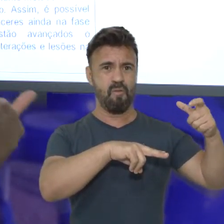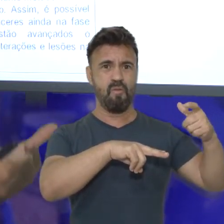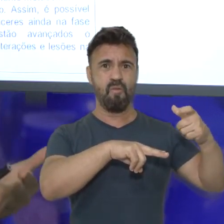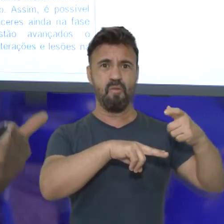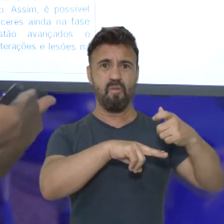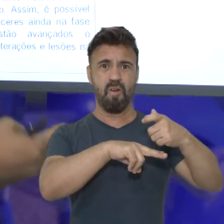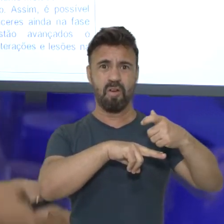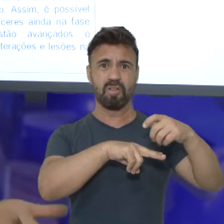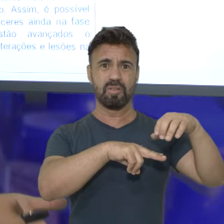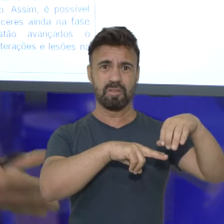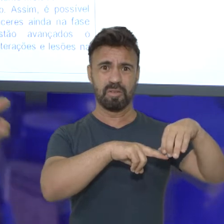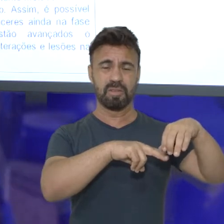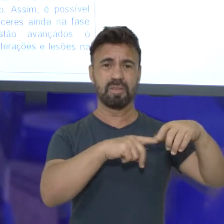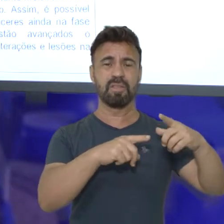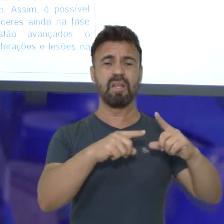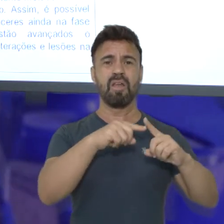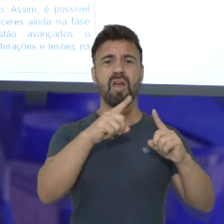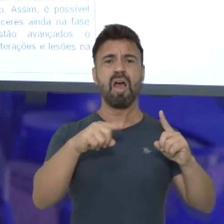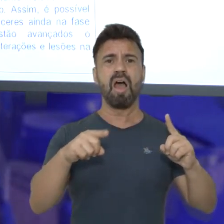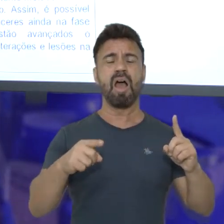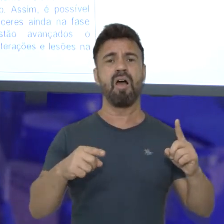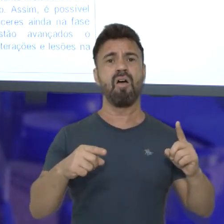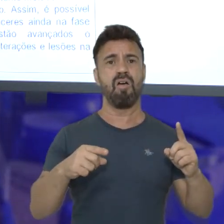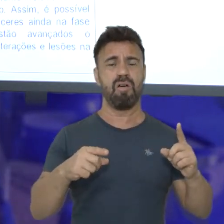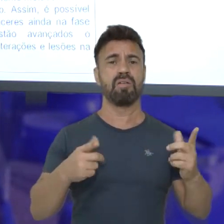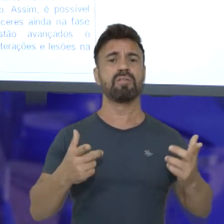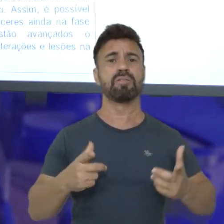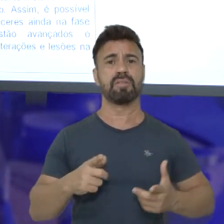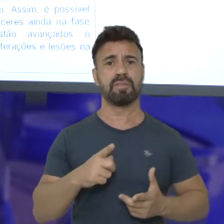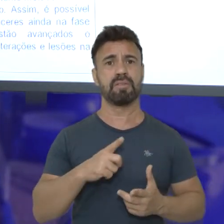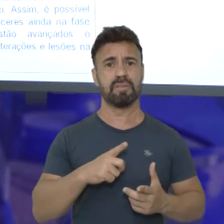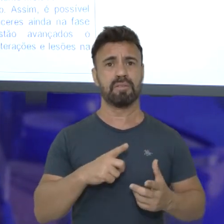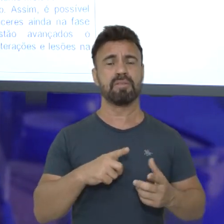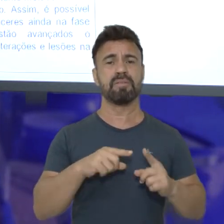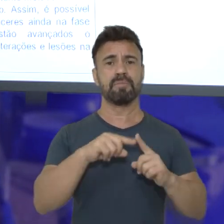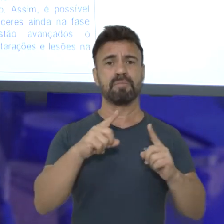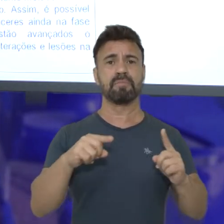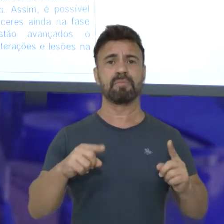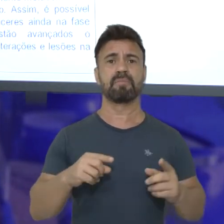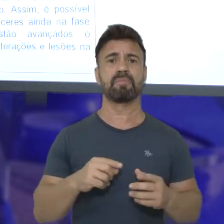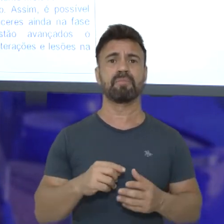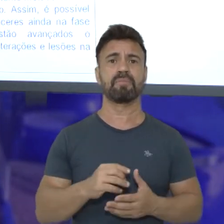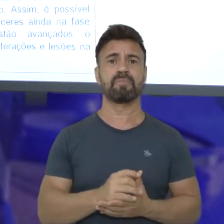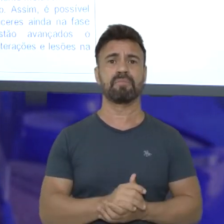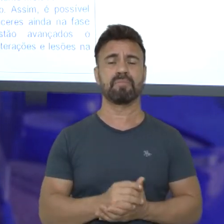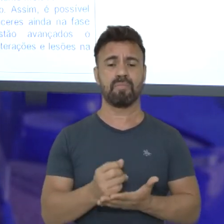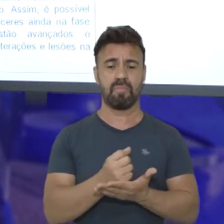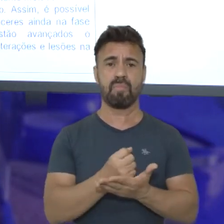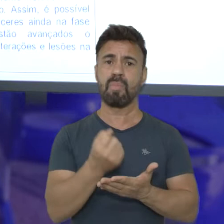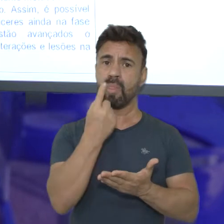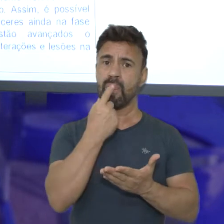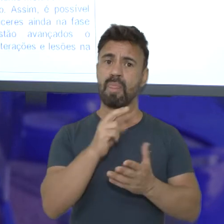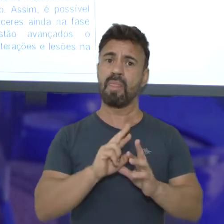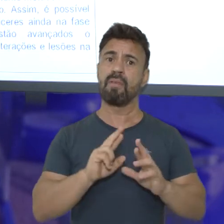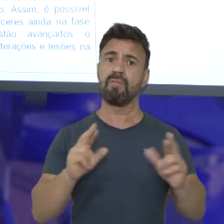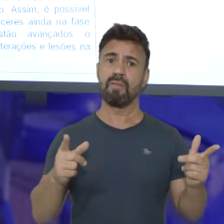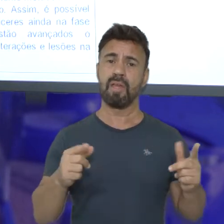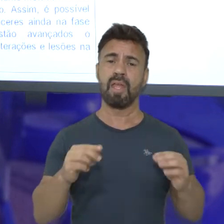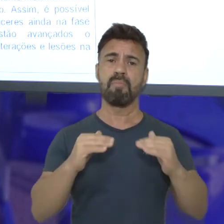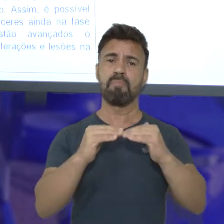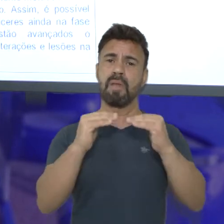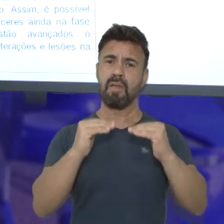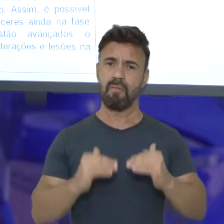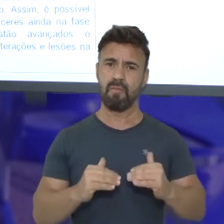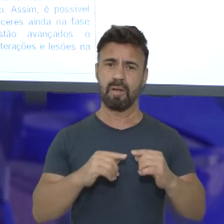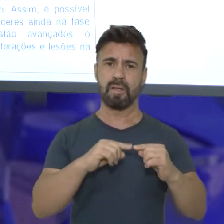bem maior de radiação do que ingerindo a esses radiofármacos. Mas, obviamente, esse processo tem que acontecer